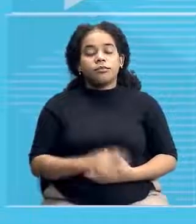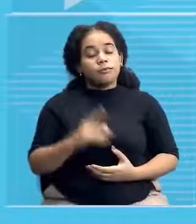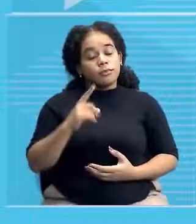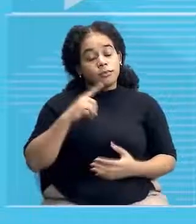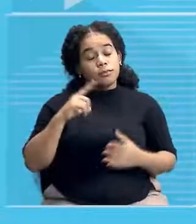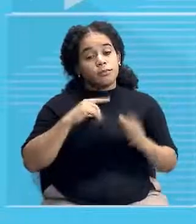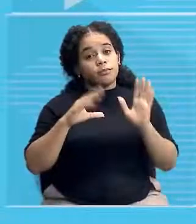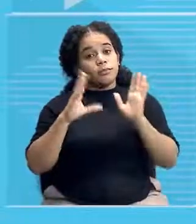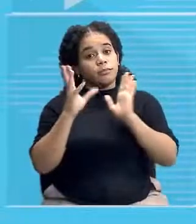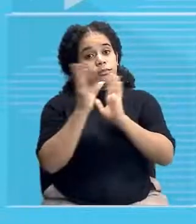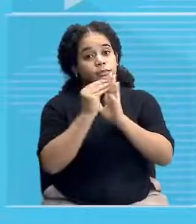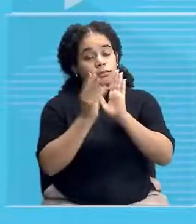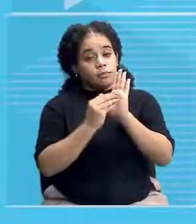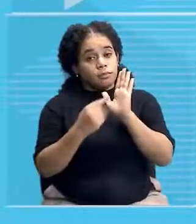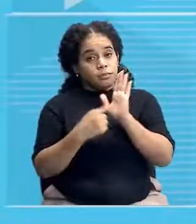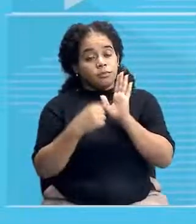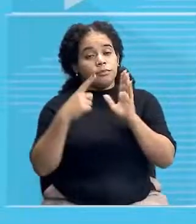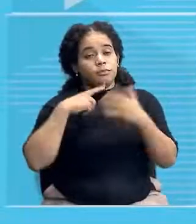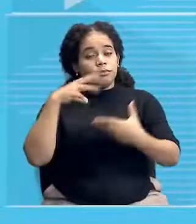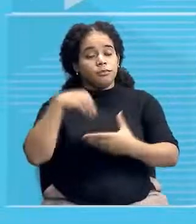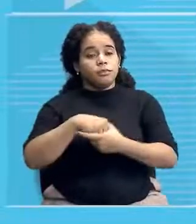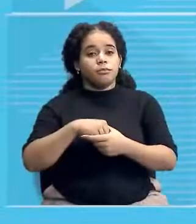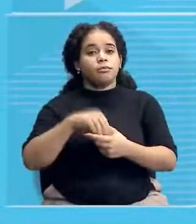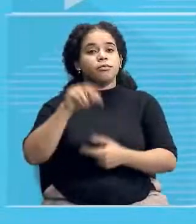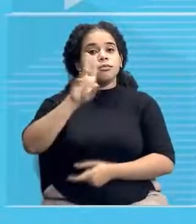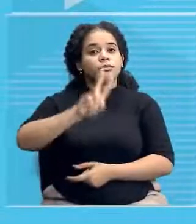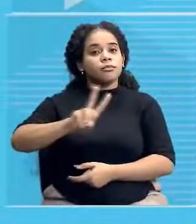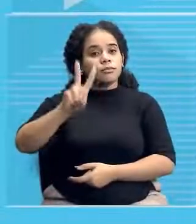cai nos vestibulares